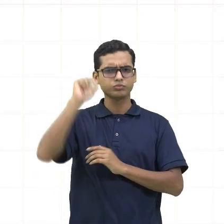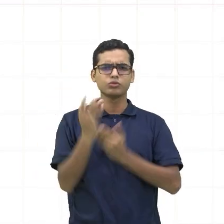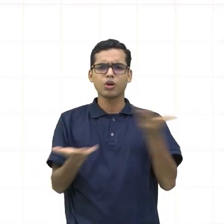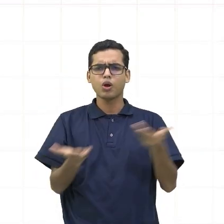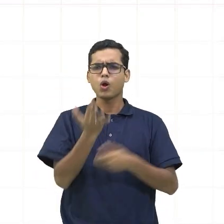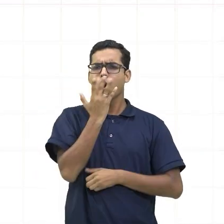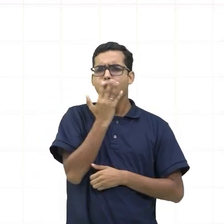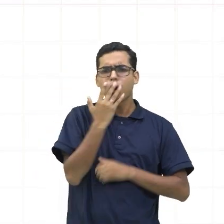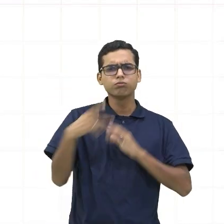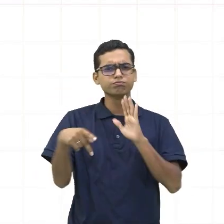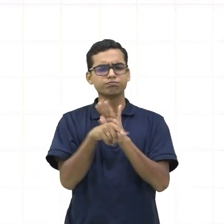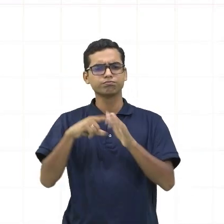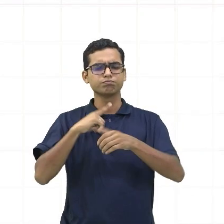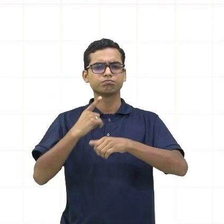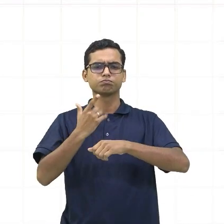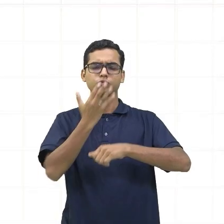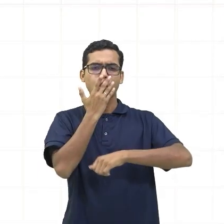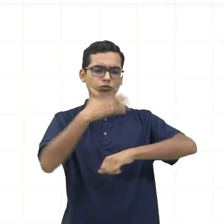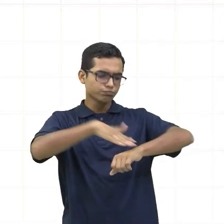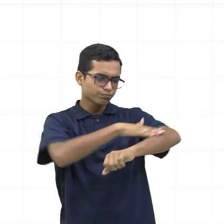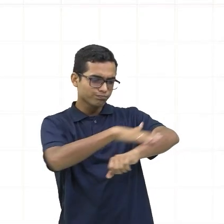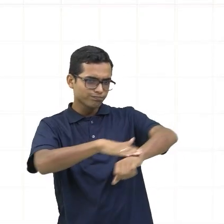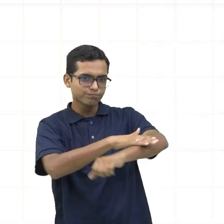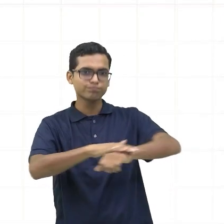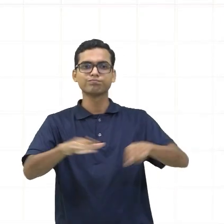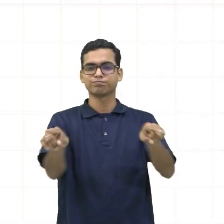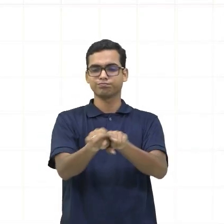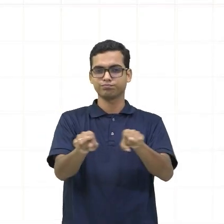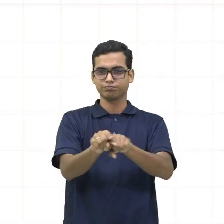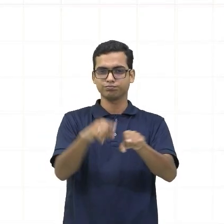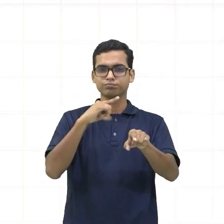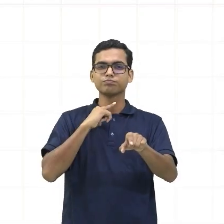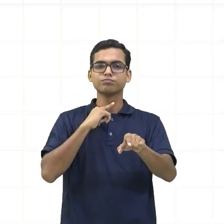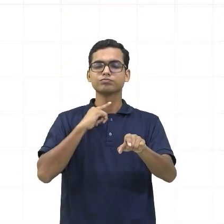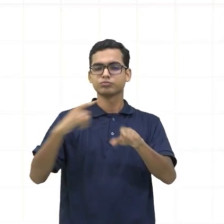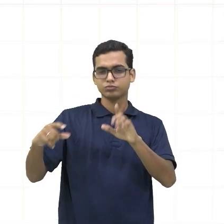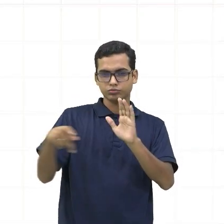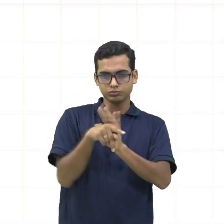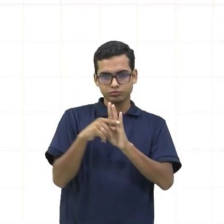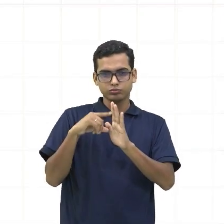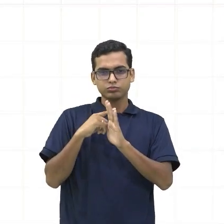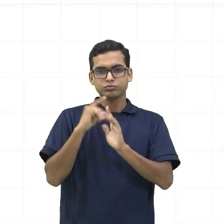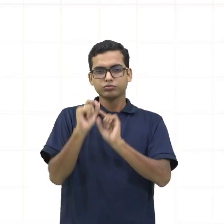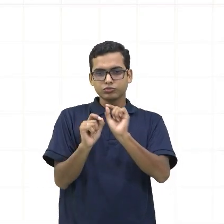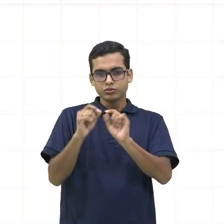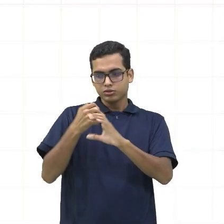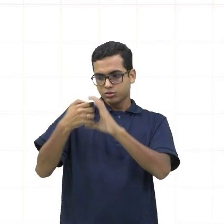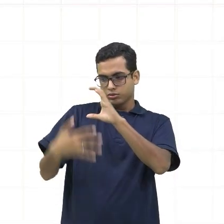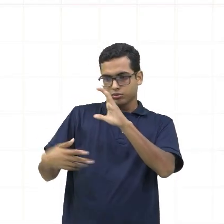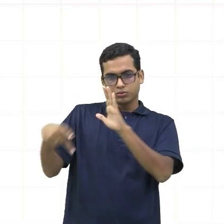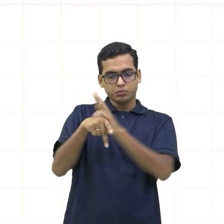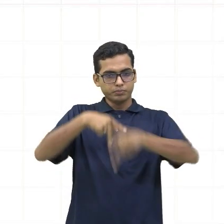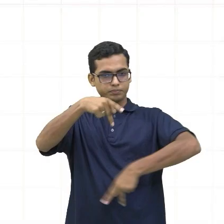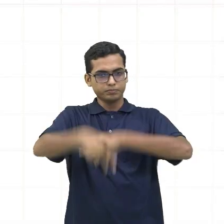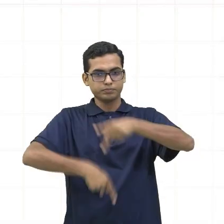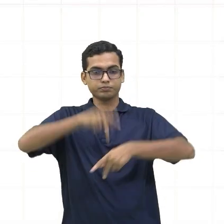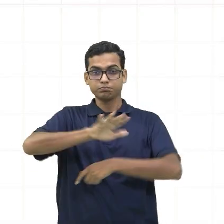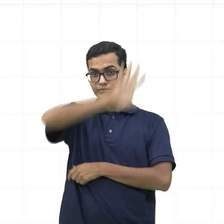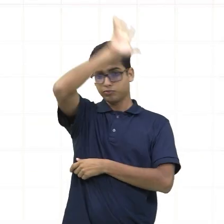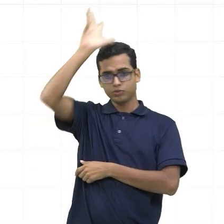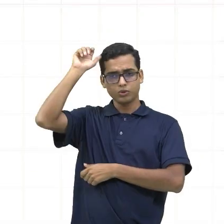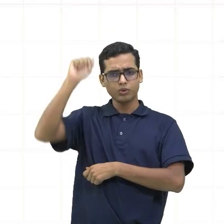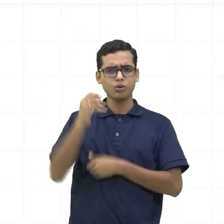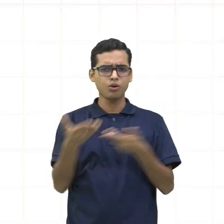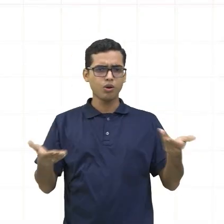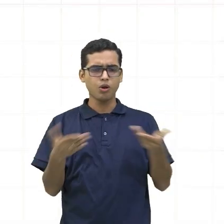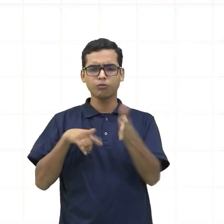ou raça, né, que é uma característica aí da população amazonense. Então, de acordo com o